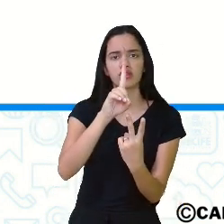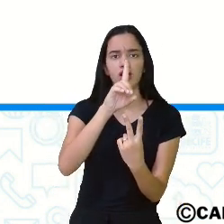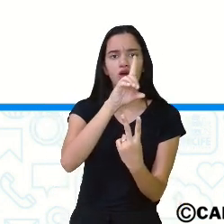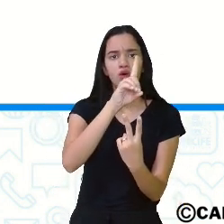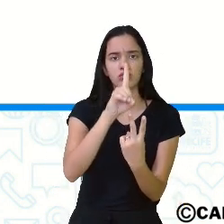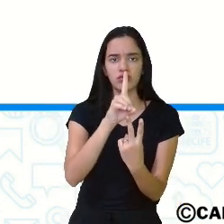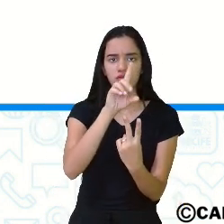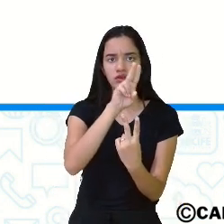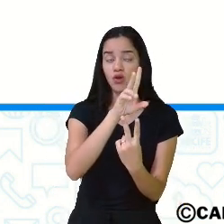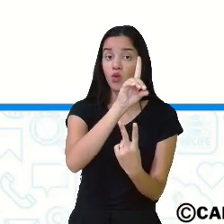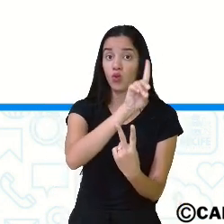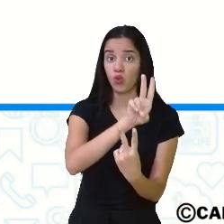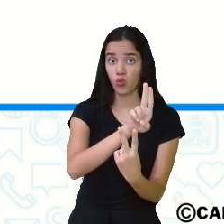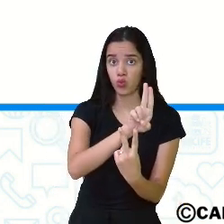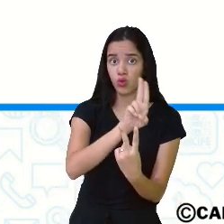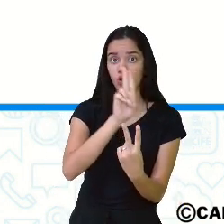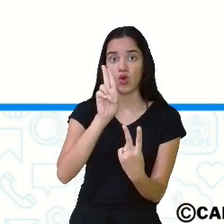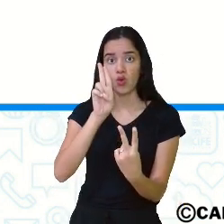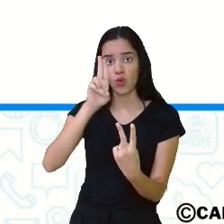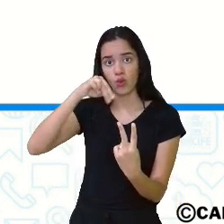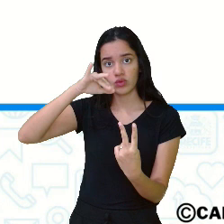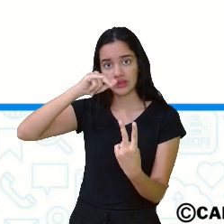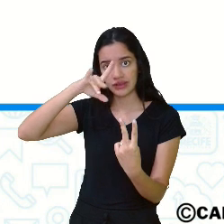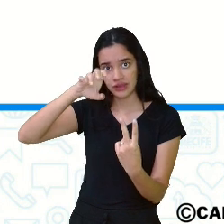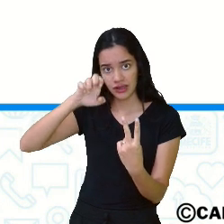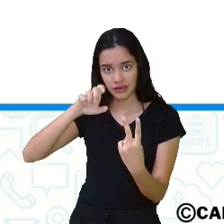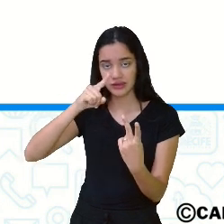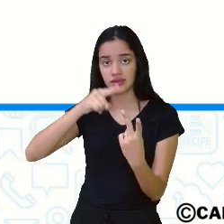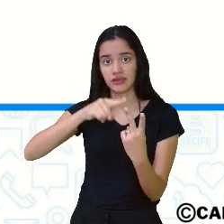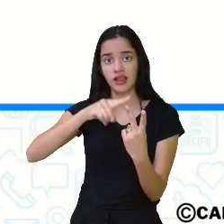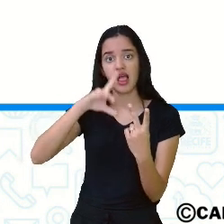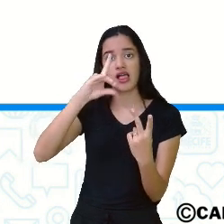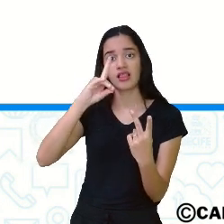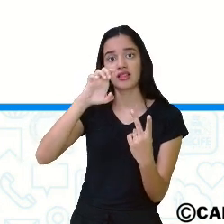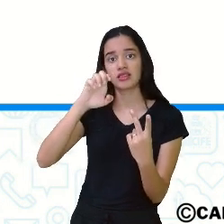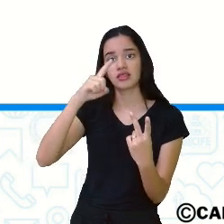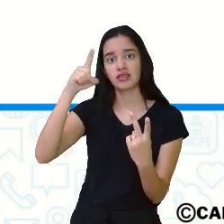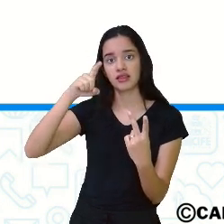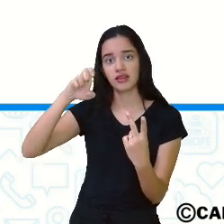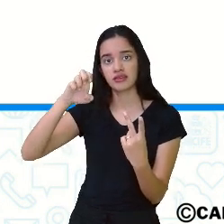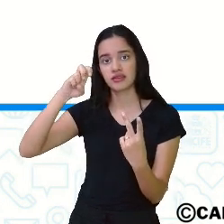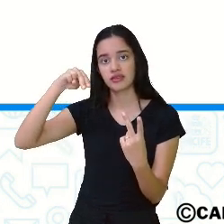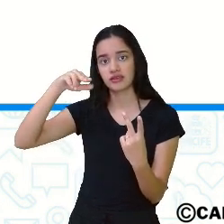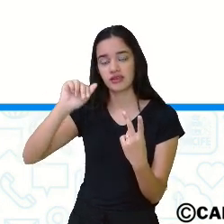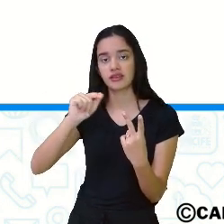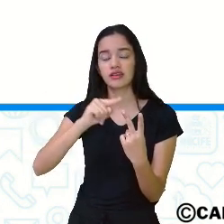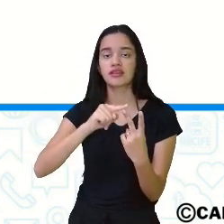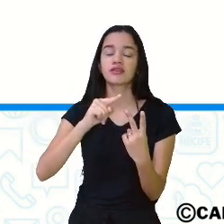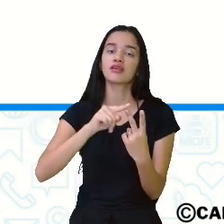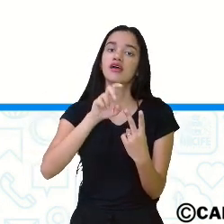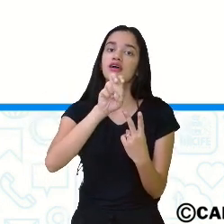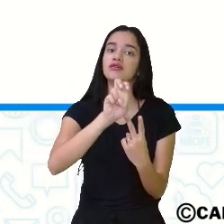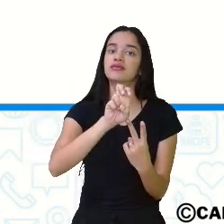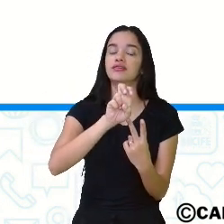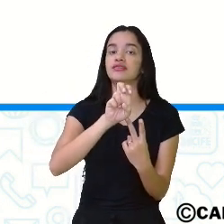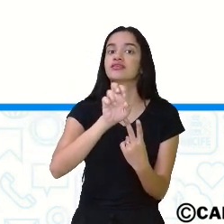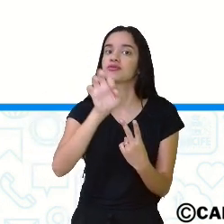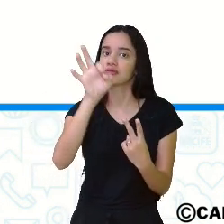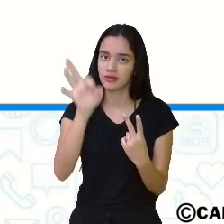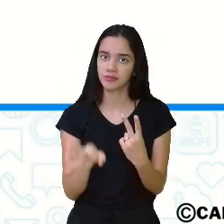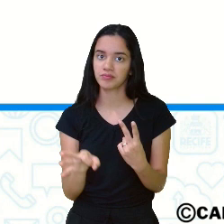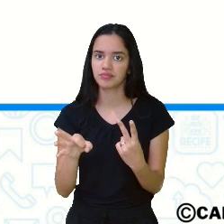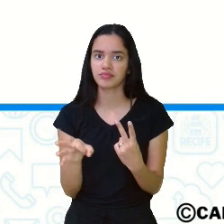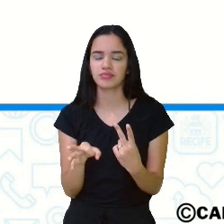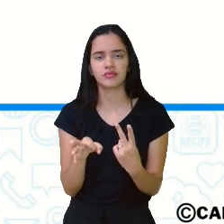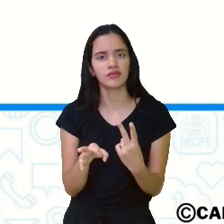quer dizer unidade, o D quer dizer dezena. E já coloquei ali o 5 na dezena, né?